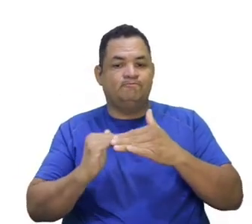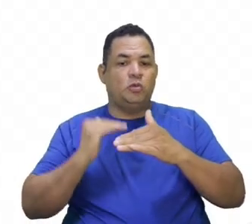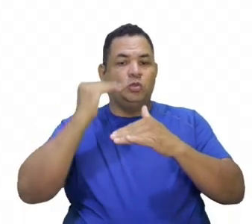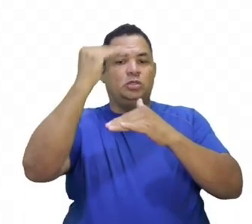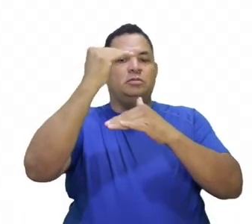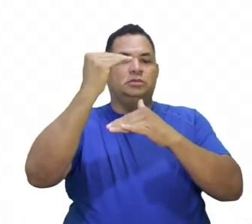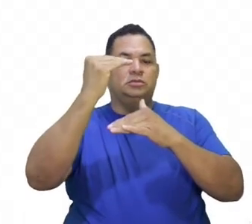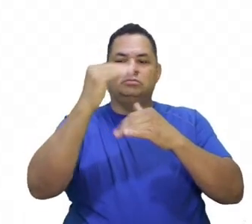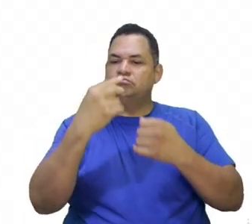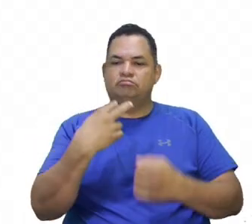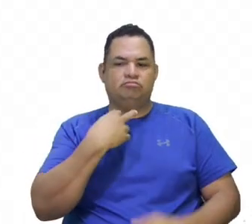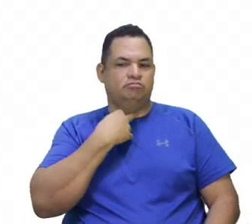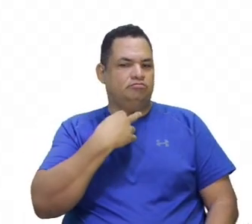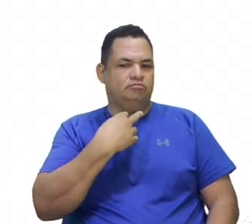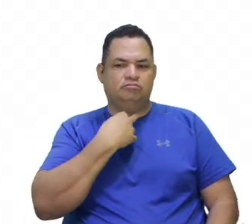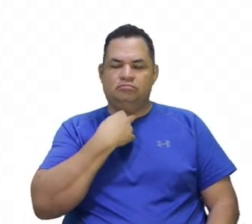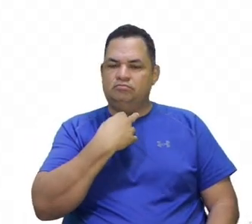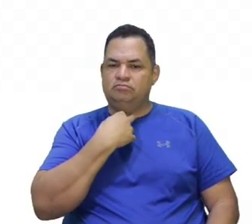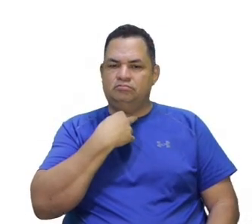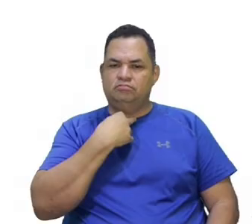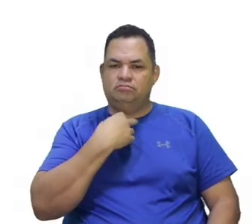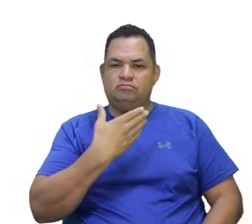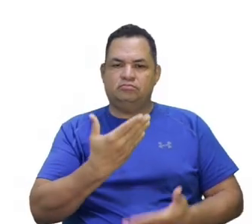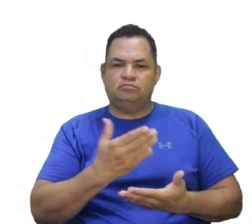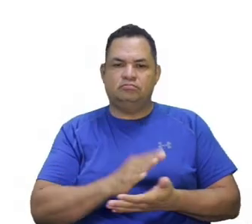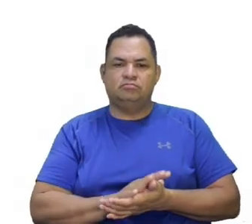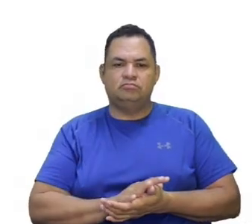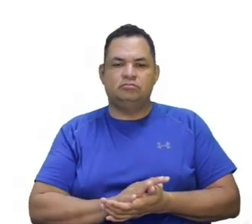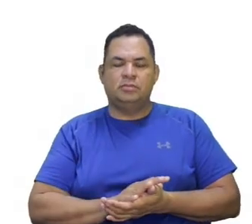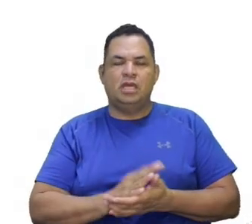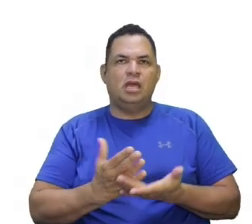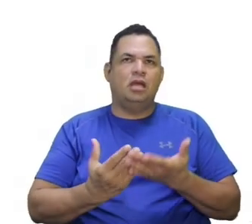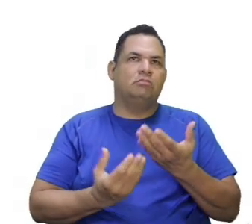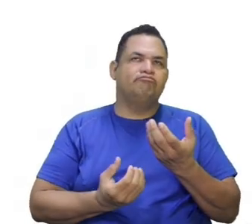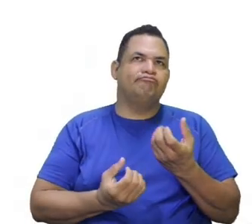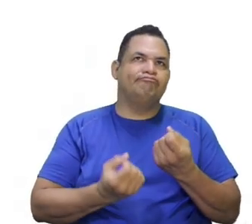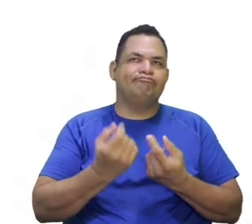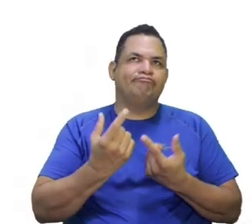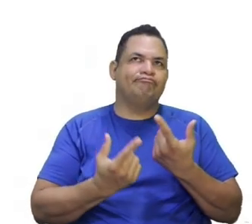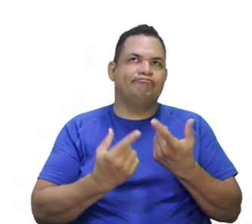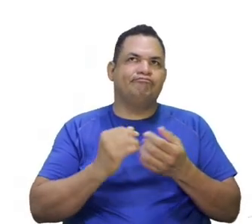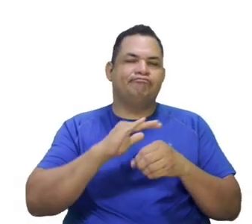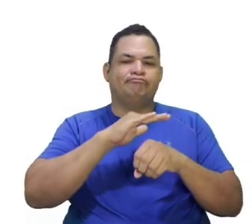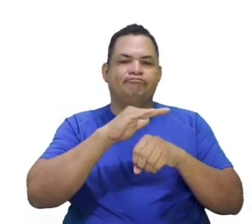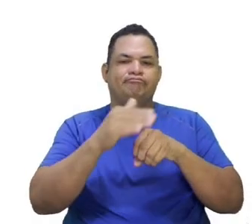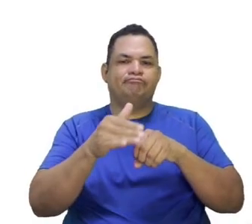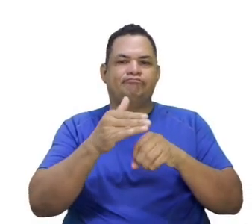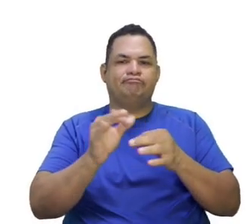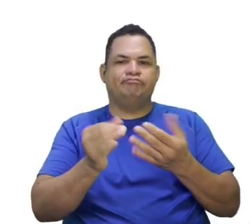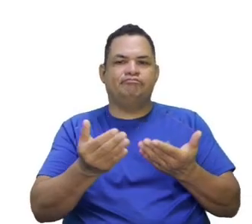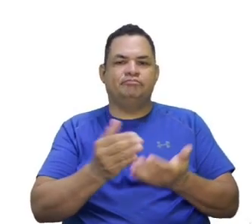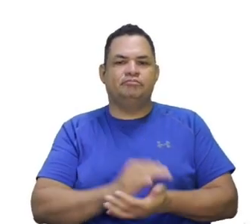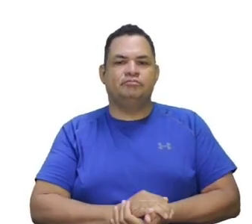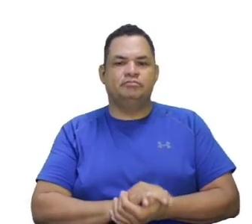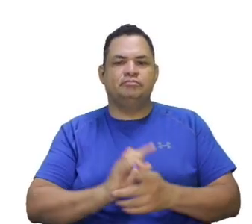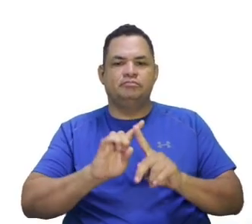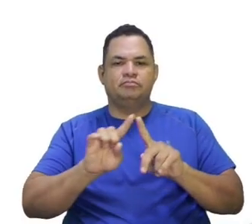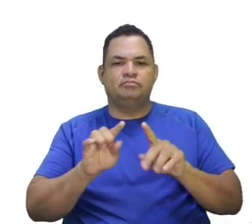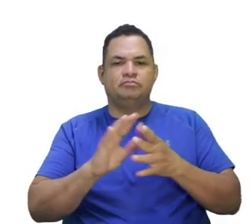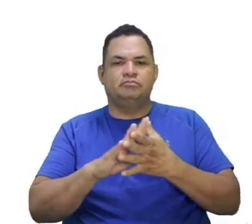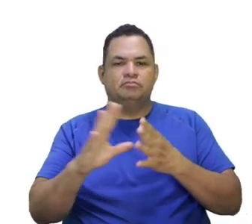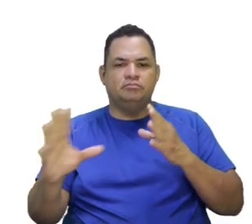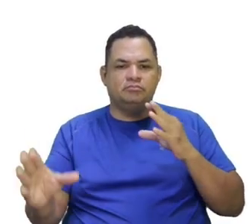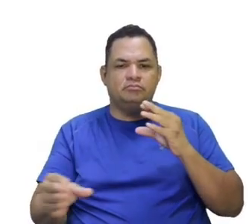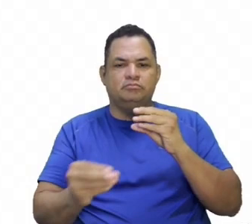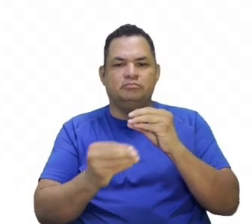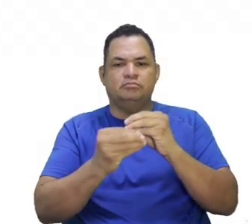ultrapassar. Professor, em algumas distribuições, às vezes não completava o valor máximo daquela camada, mas